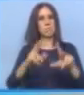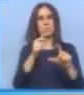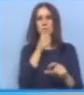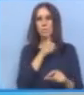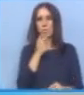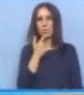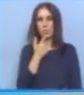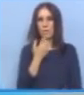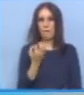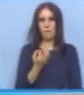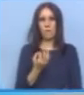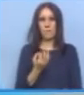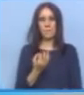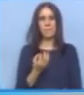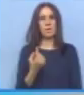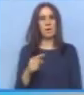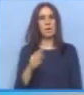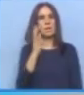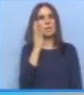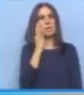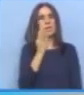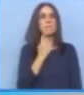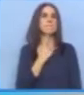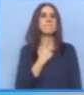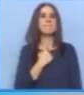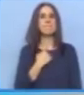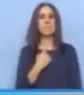muito, em que há a tentação